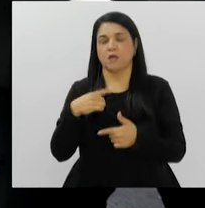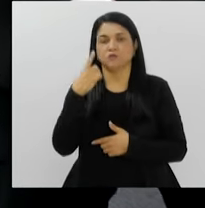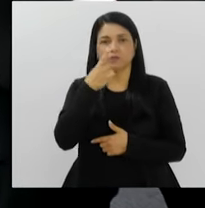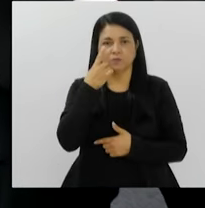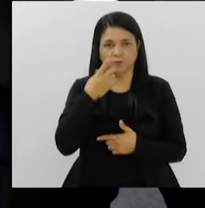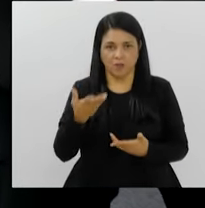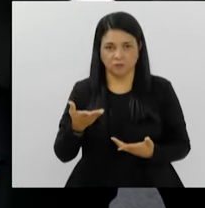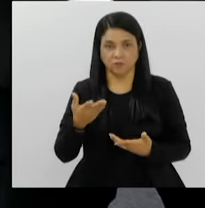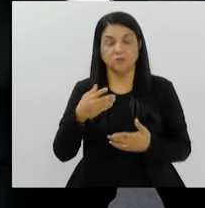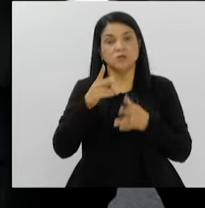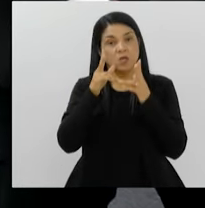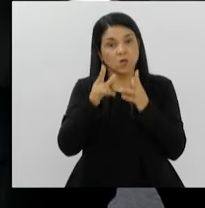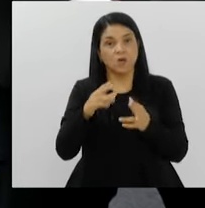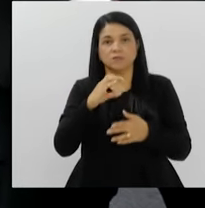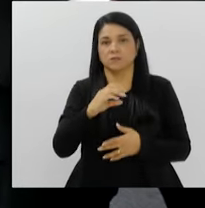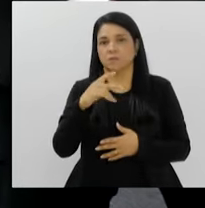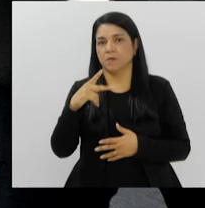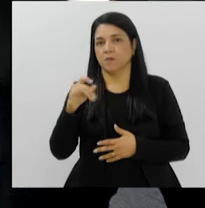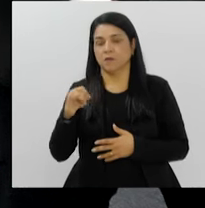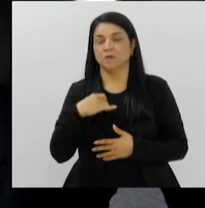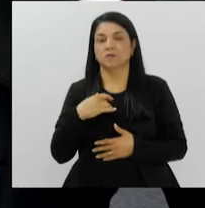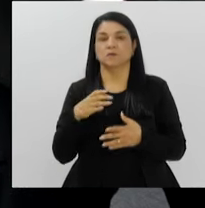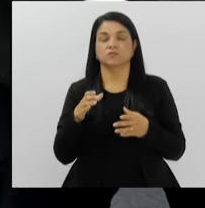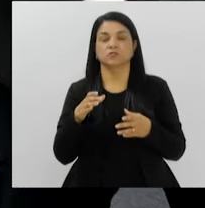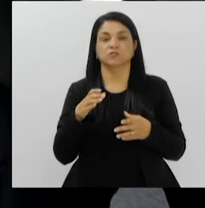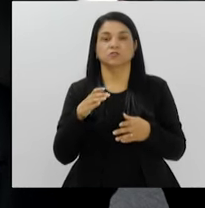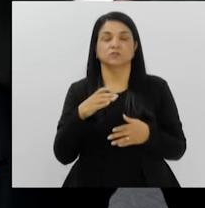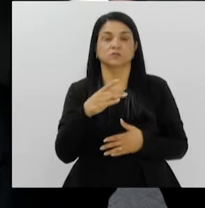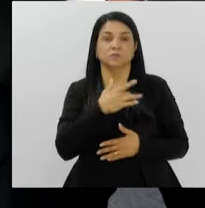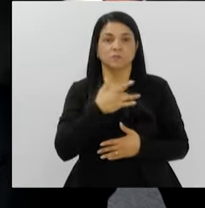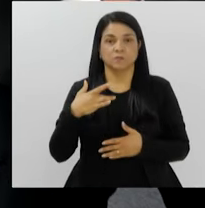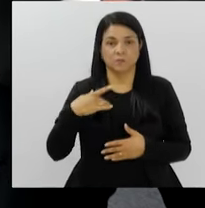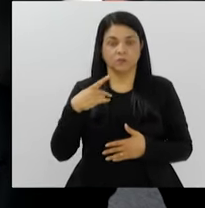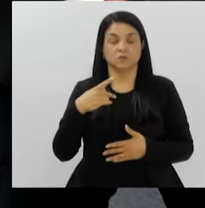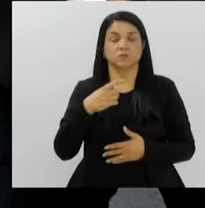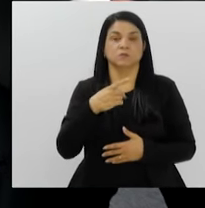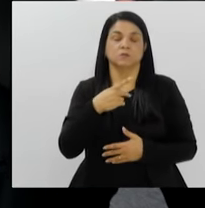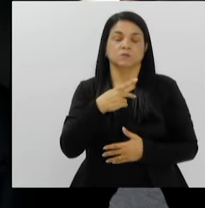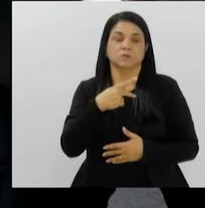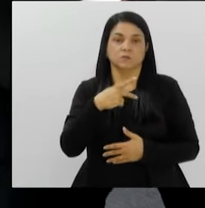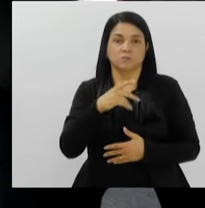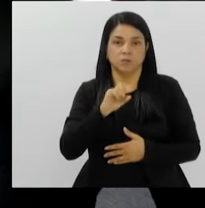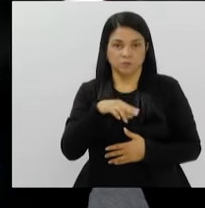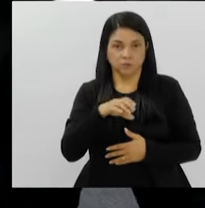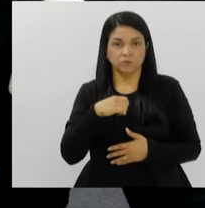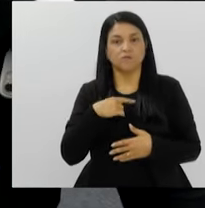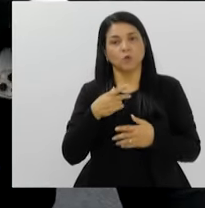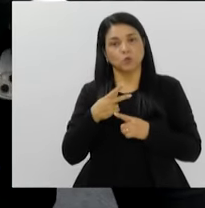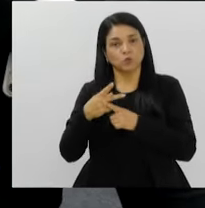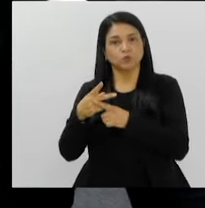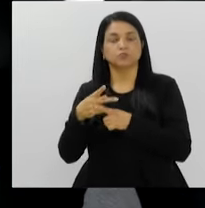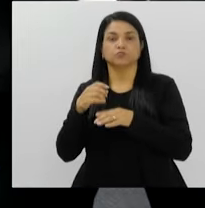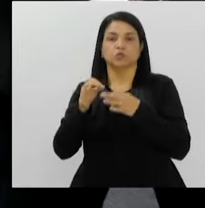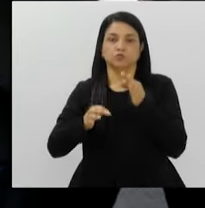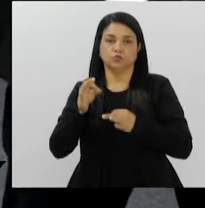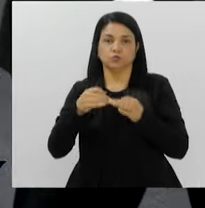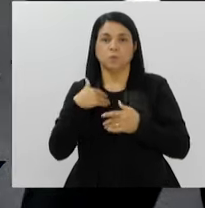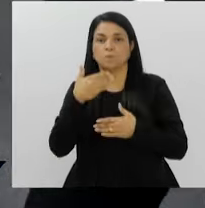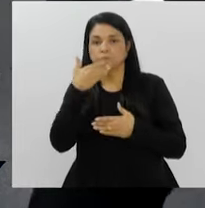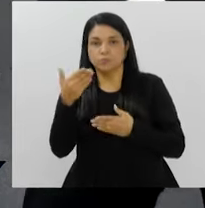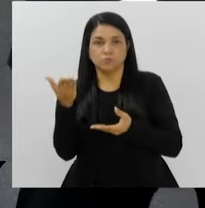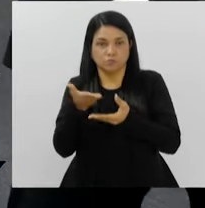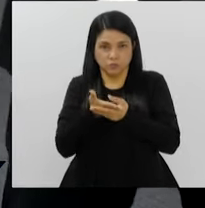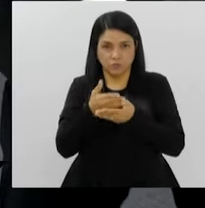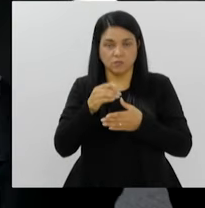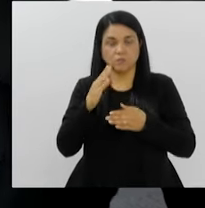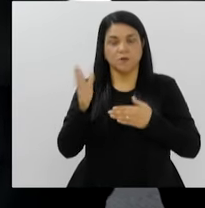dos planos de saúde, presidida pelo deputado Fred Pacheco, foram à justiça, buscaram liminar, tentam um lobby com todas as autoridades